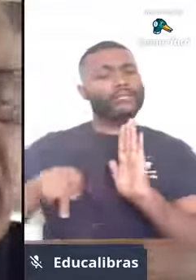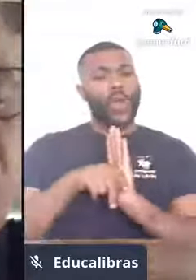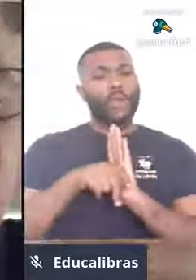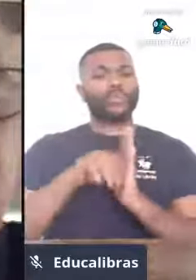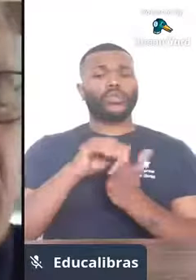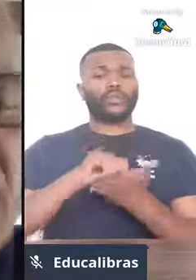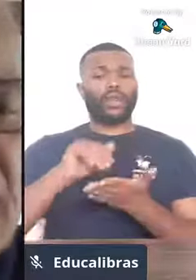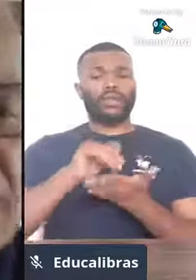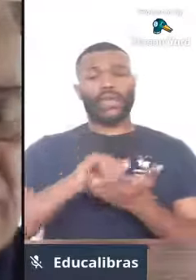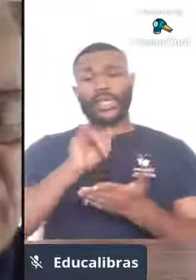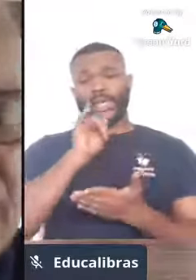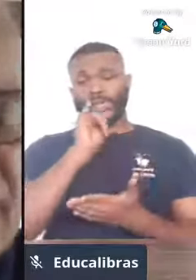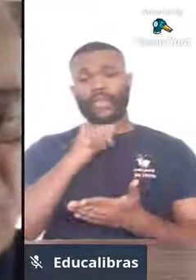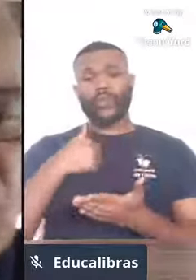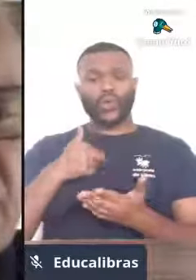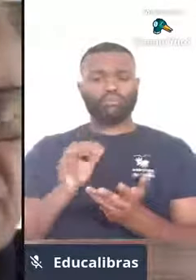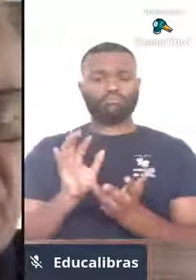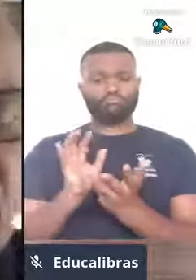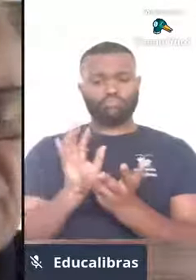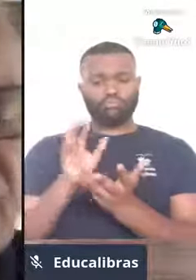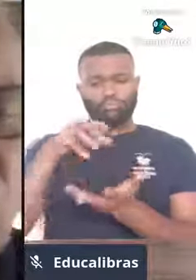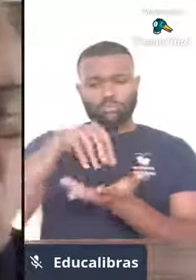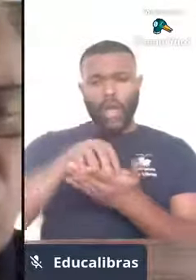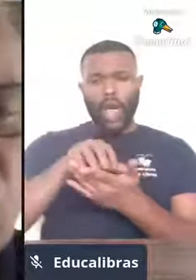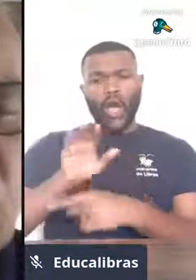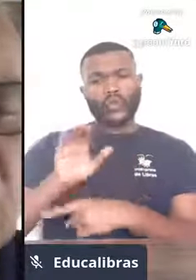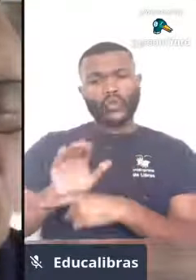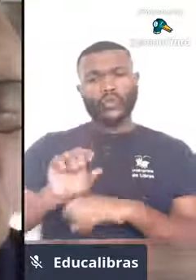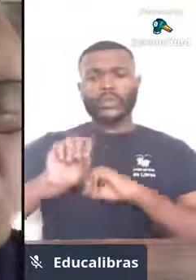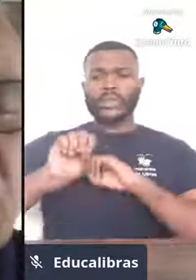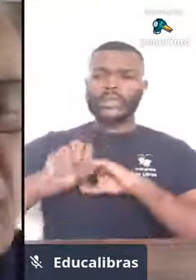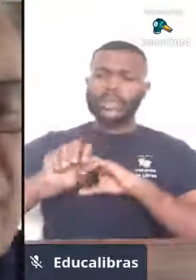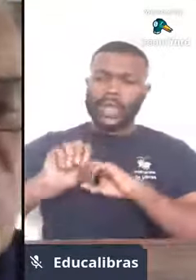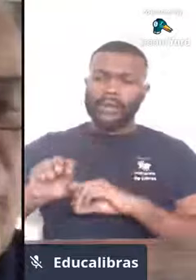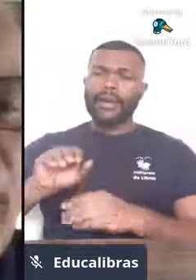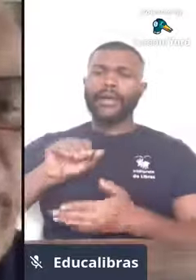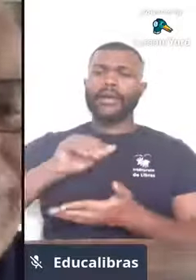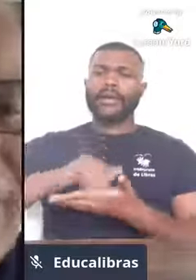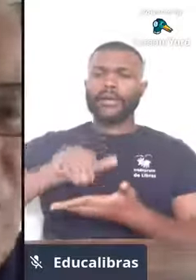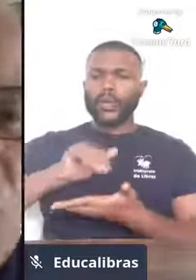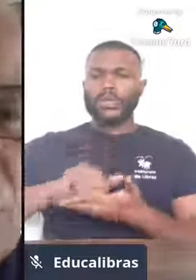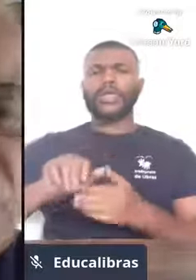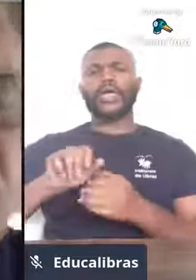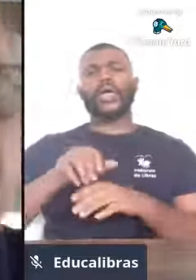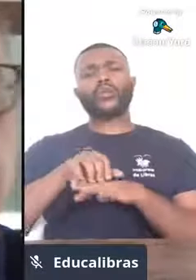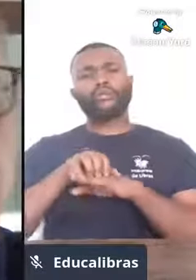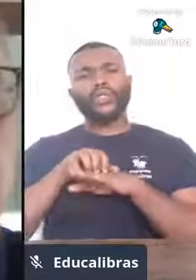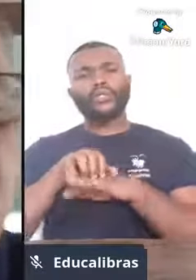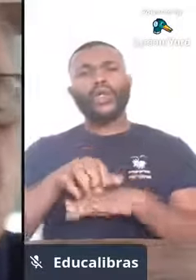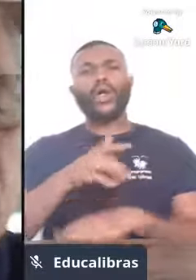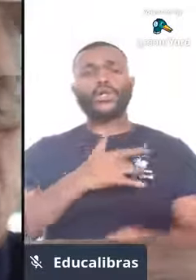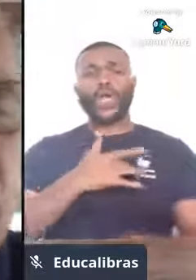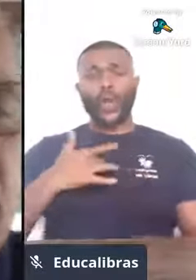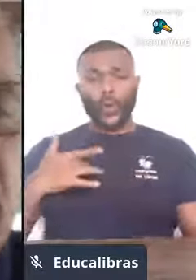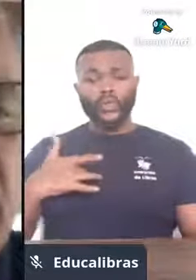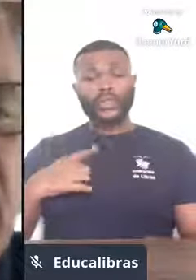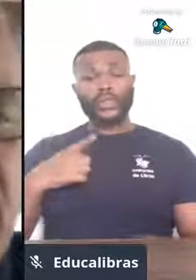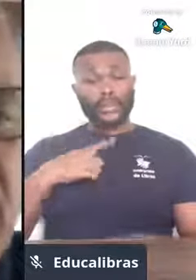que vai ajudar a Secretaria da Educação, da Saúde, do Transporte, a ter um padrão de